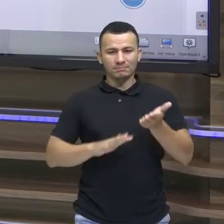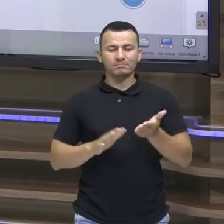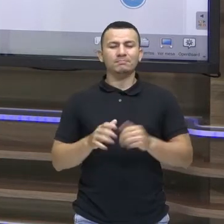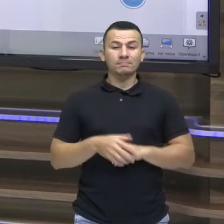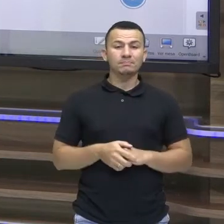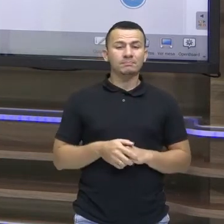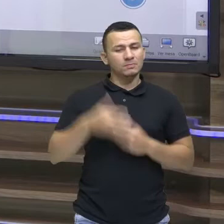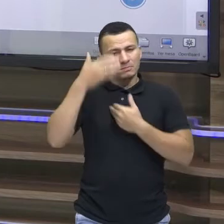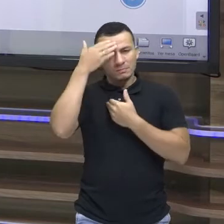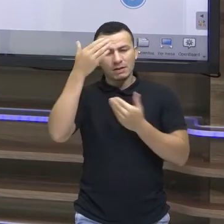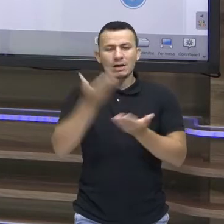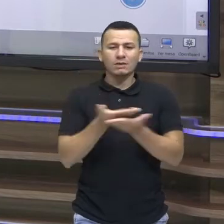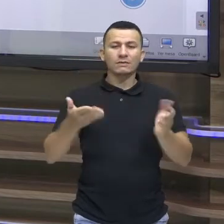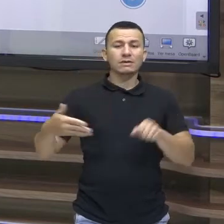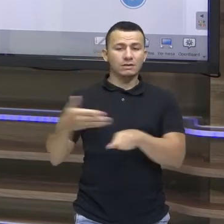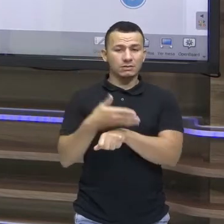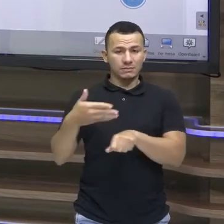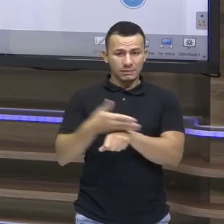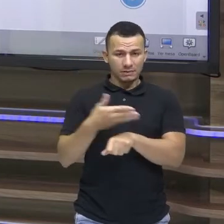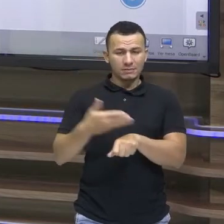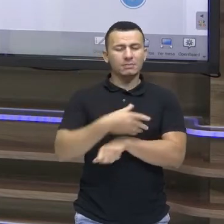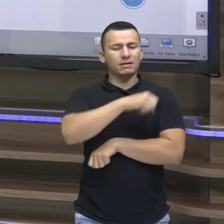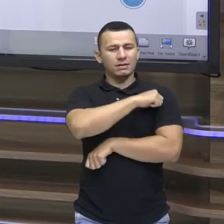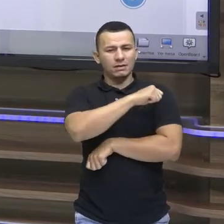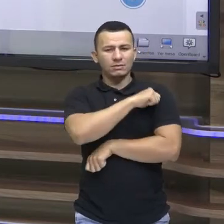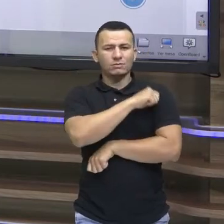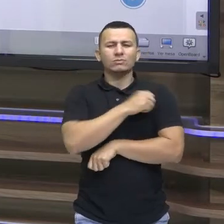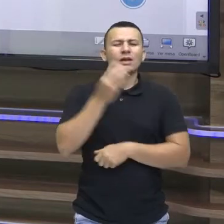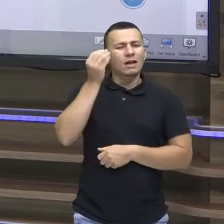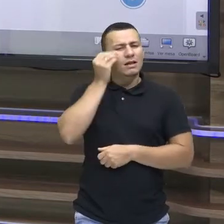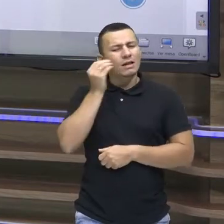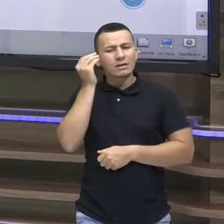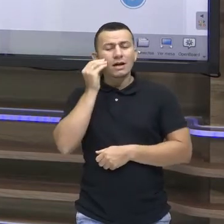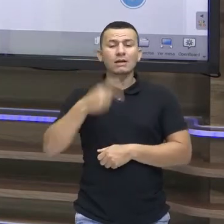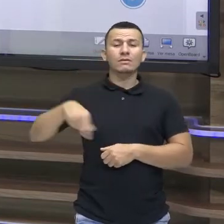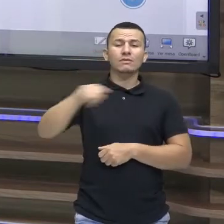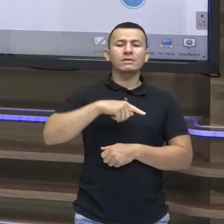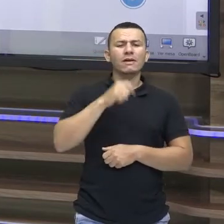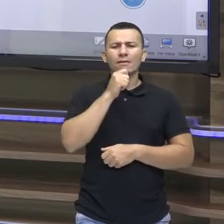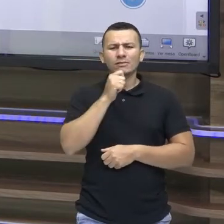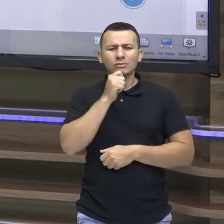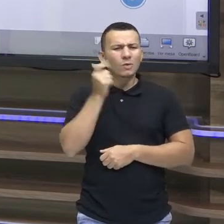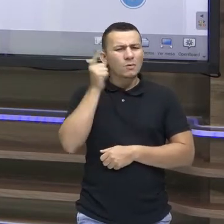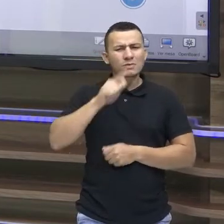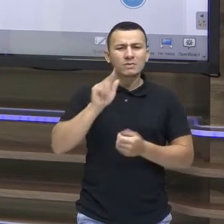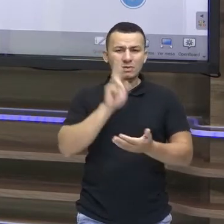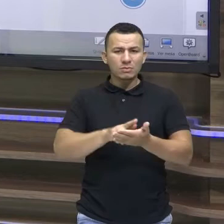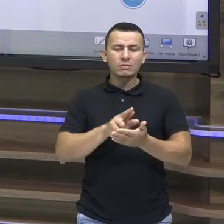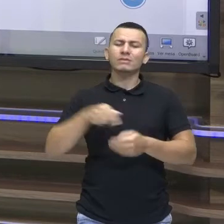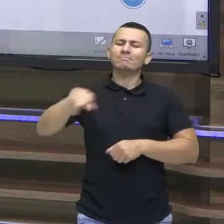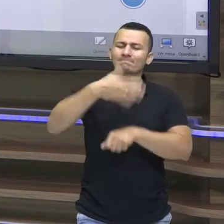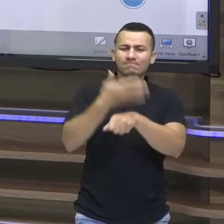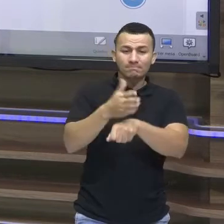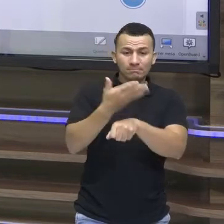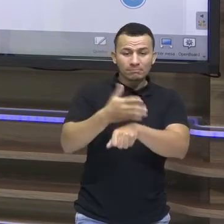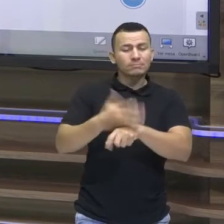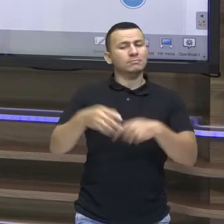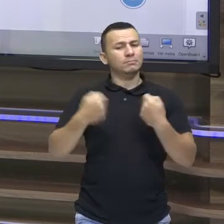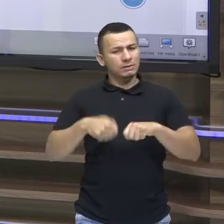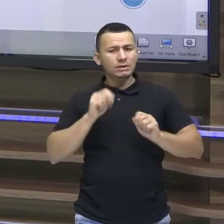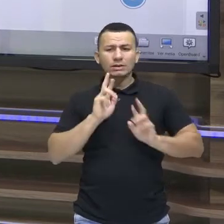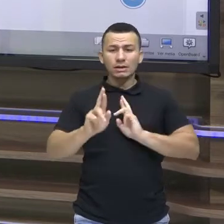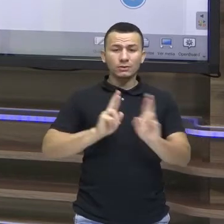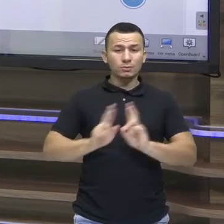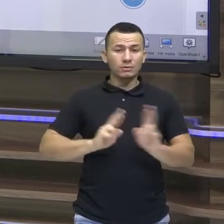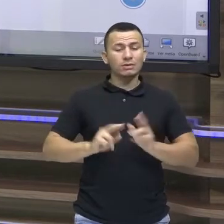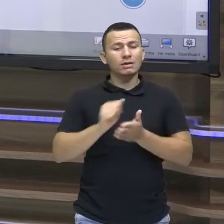agradecendo a participação dos queridos, vão tentando aí, aqueles que ainda não conseguiram resolver, vão resolvendo. Você precisa resolver